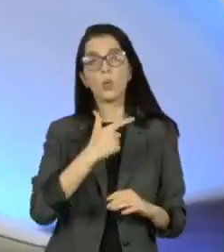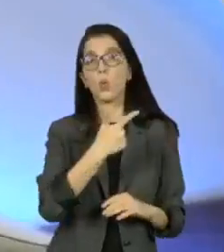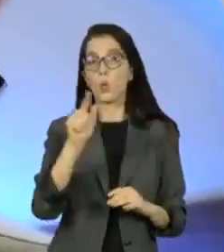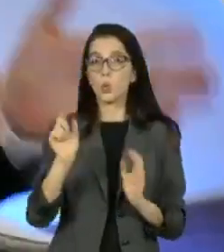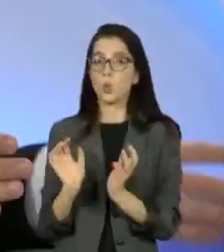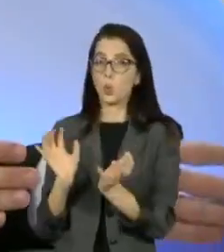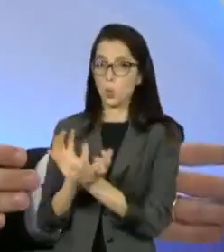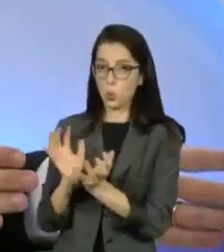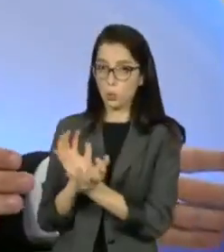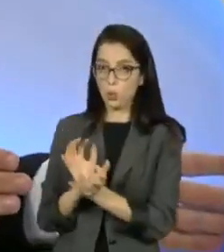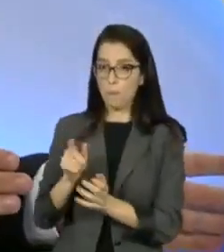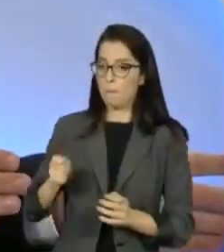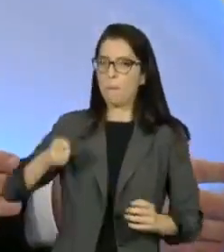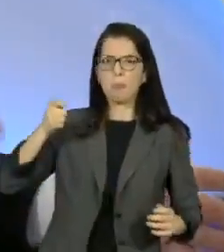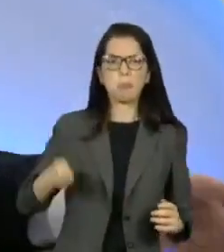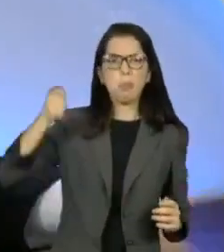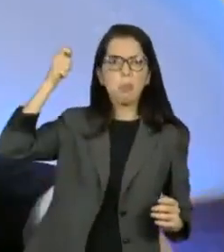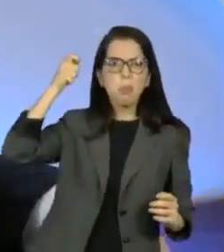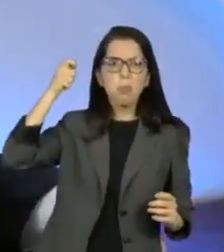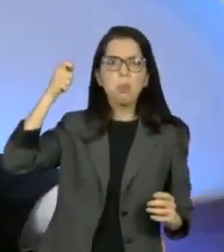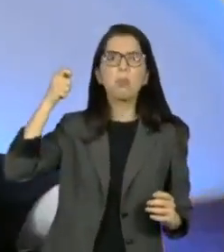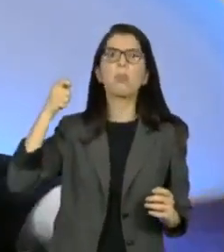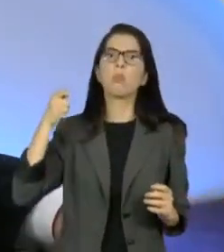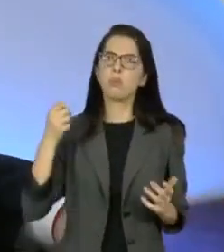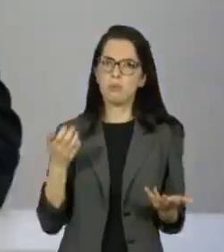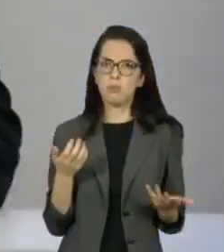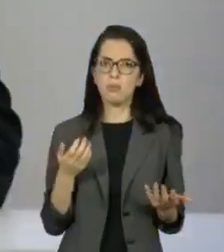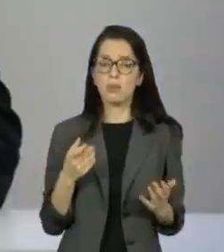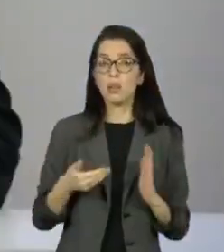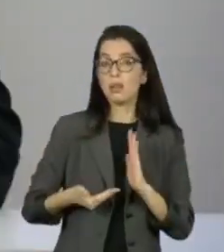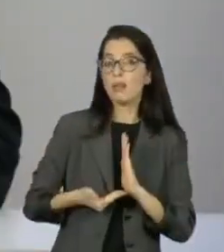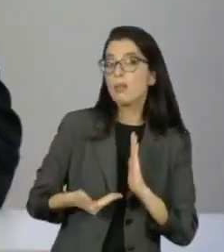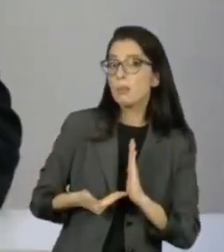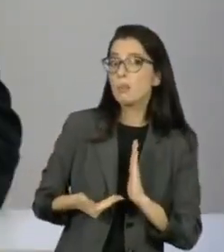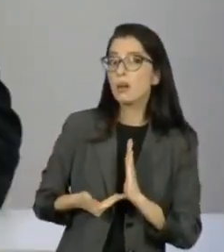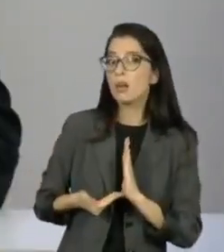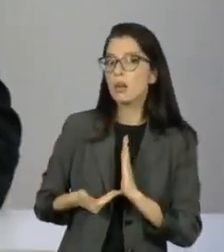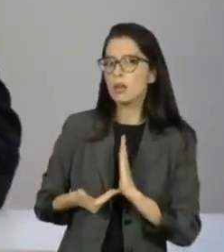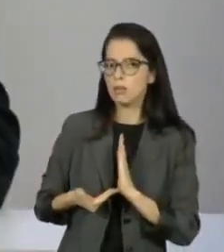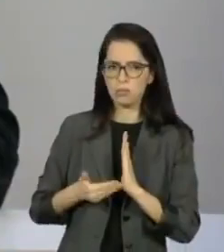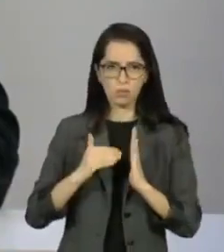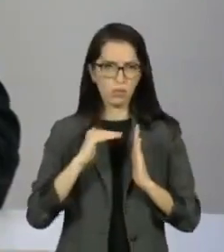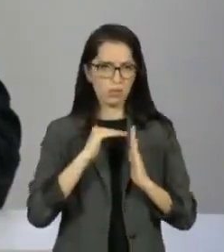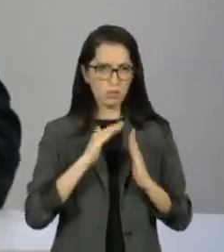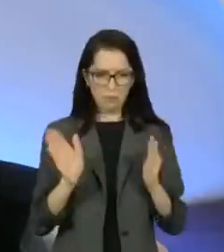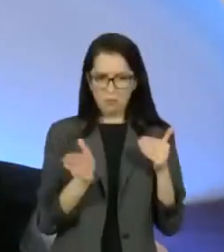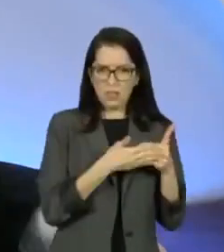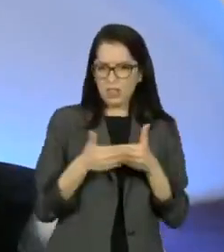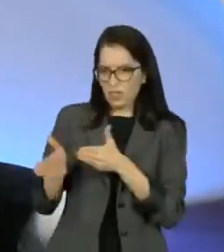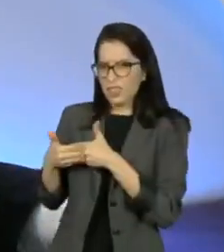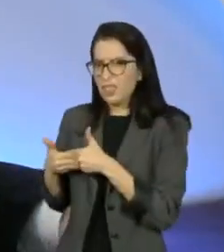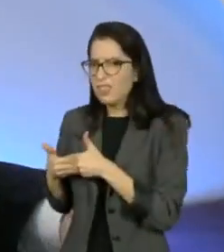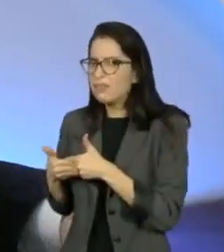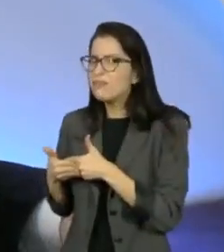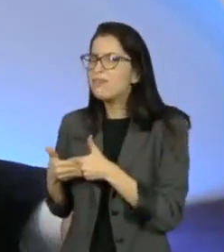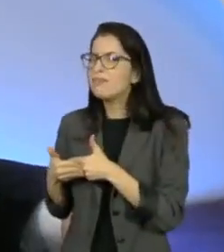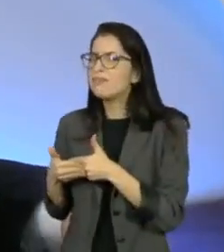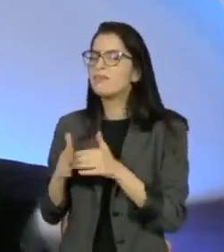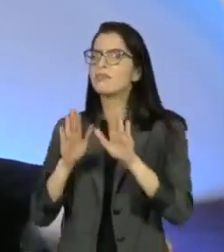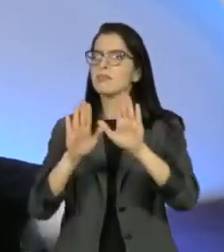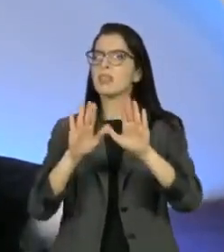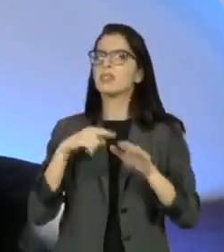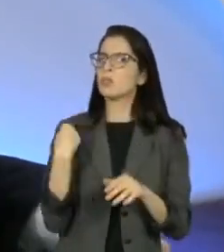queriam o fechamento do Congresso, nós nos posicionamos em favor da democracia. Como presidente nacional